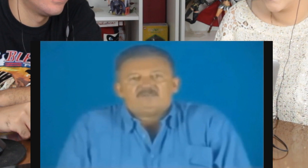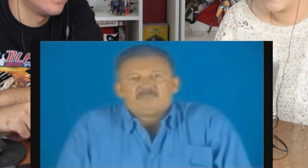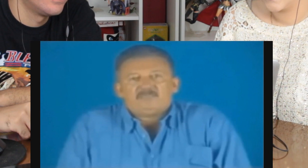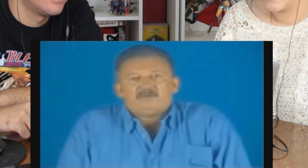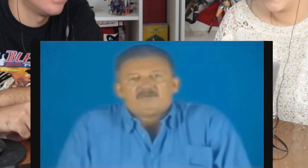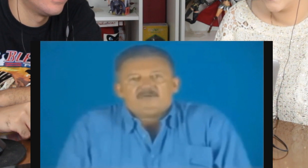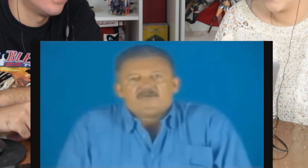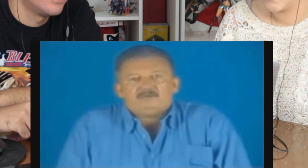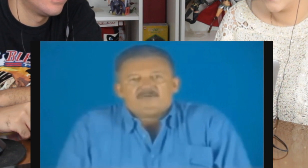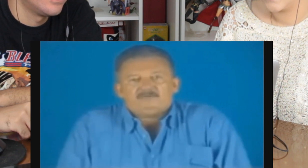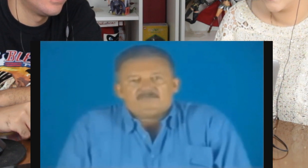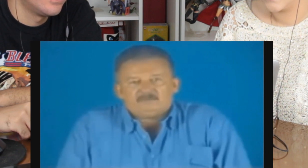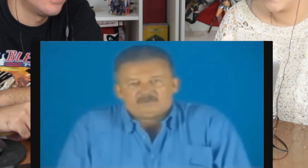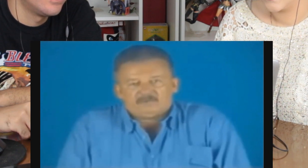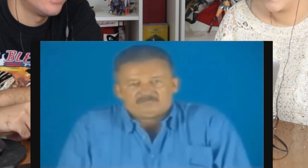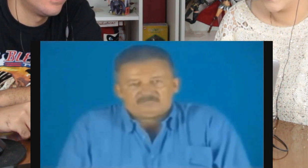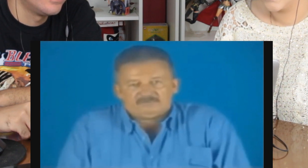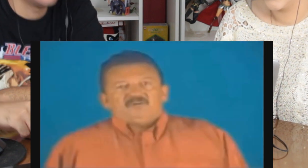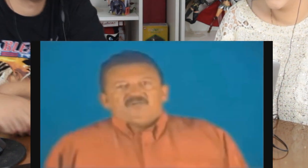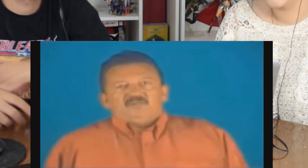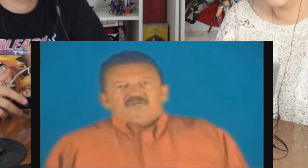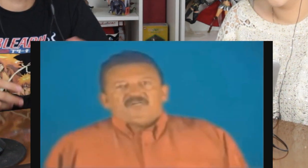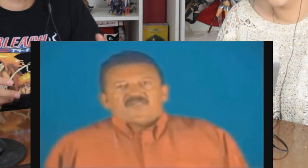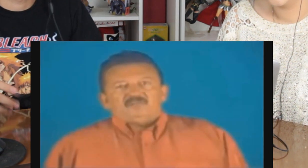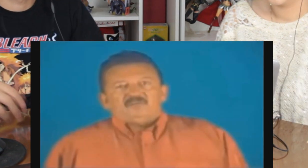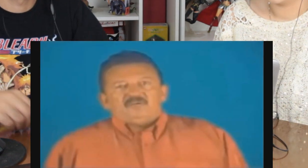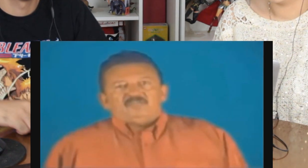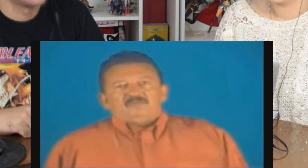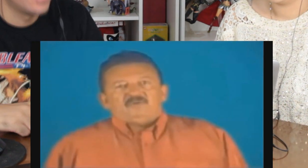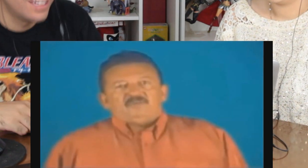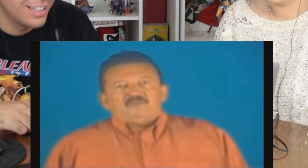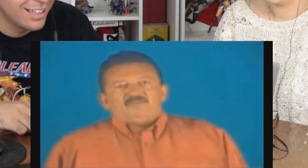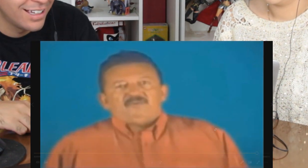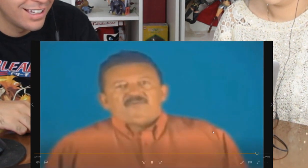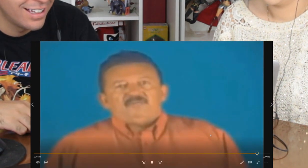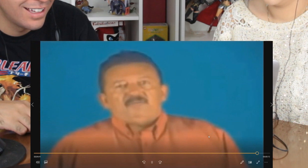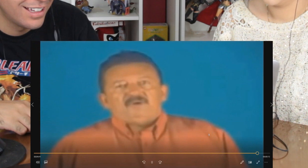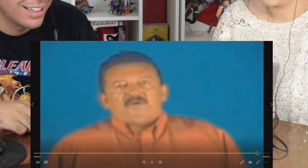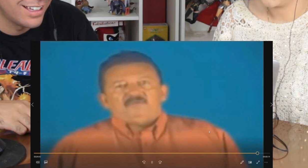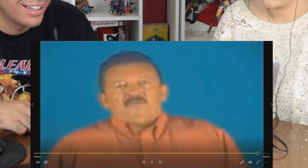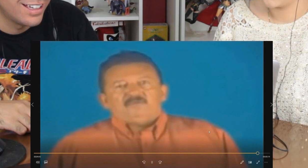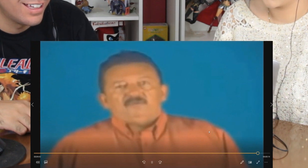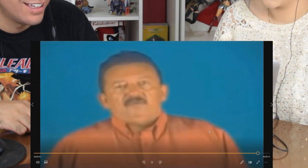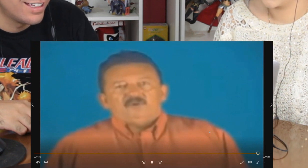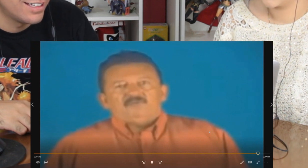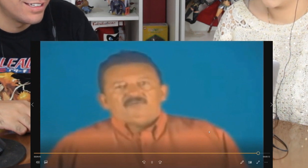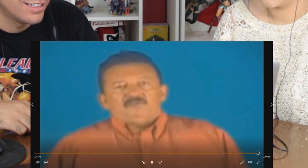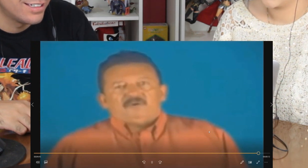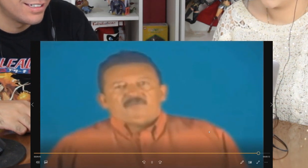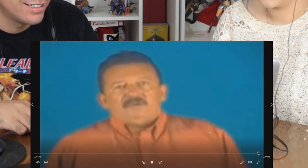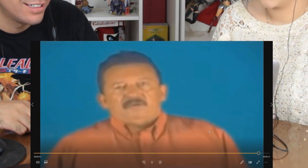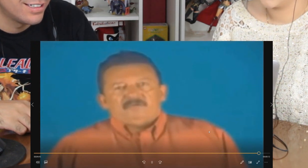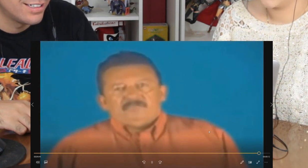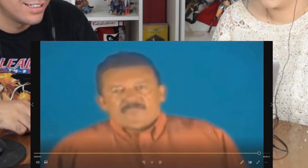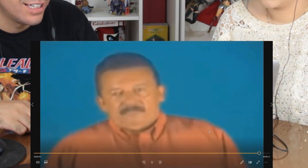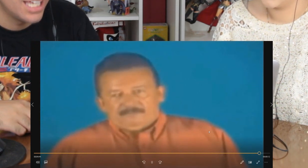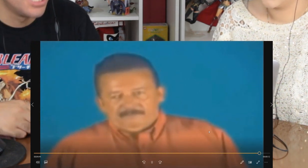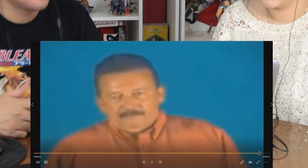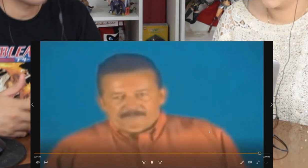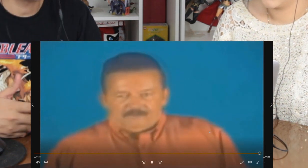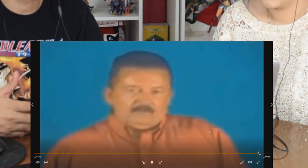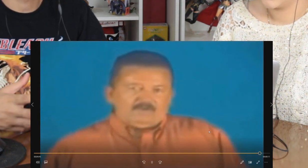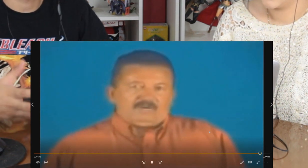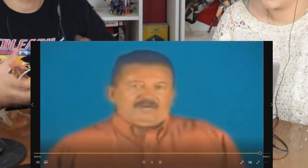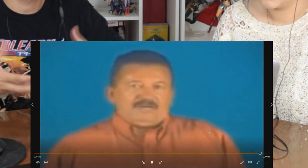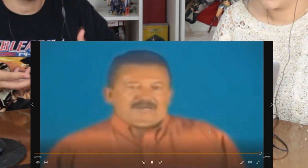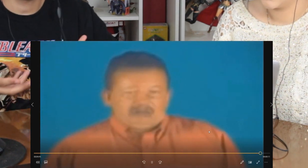básico. Não é assim. Não, porque... Na criação de renda para o pai de família, para o jovem, para o pai...